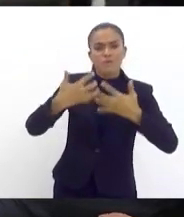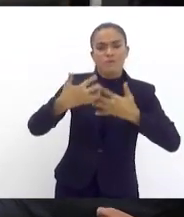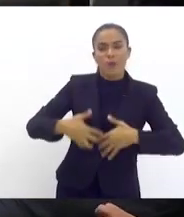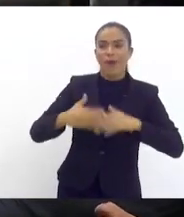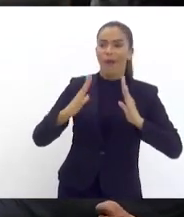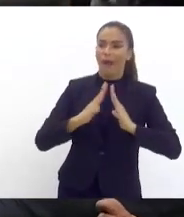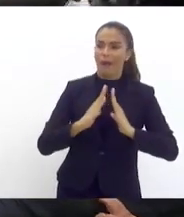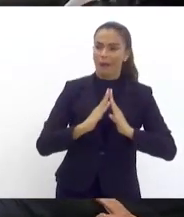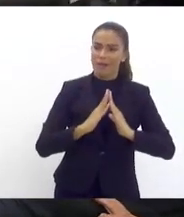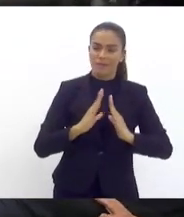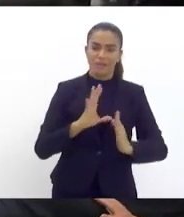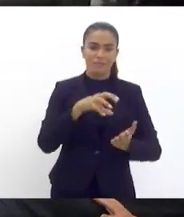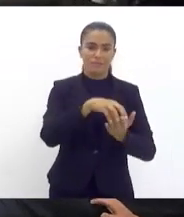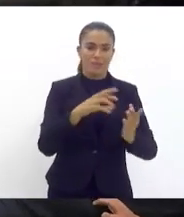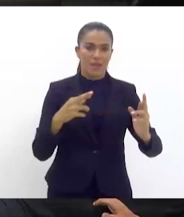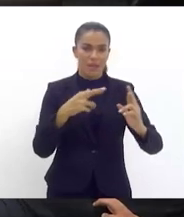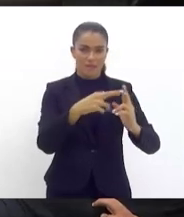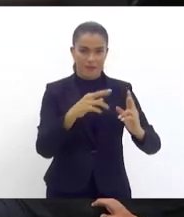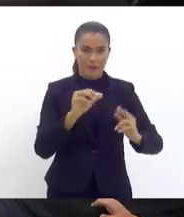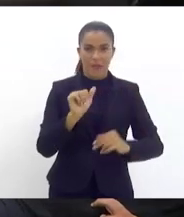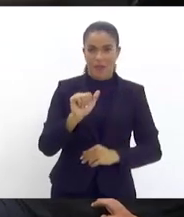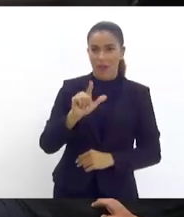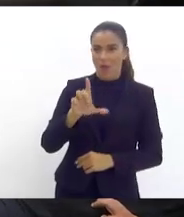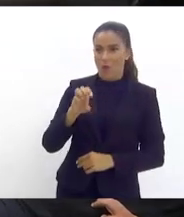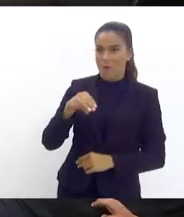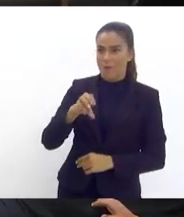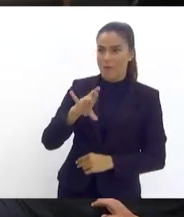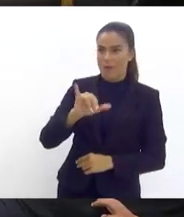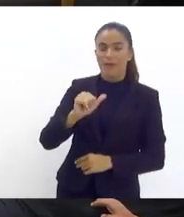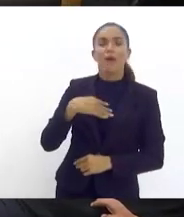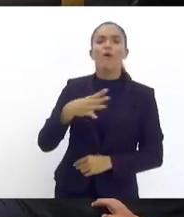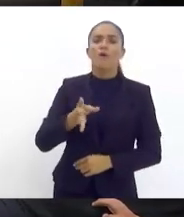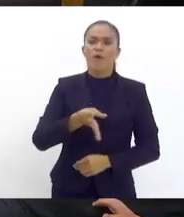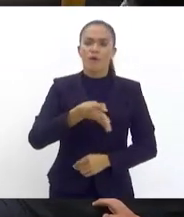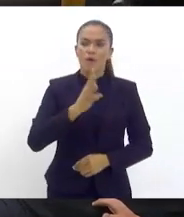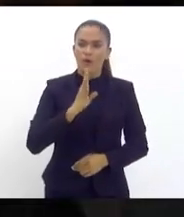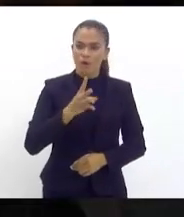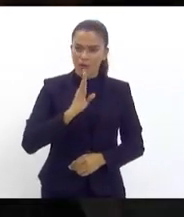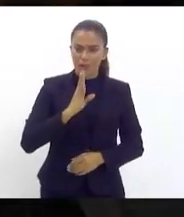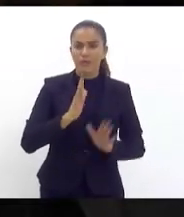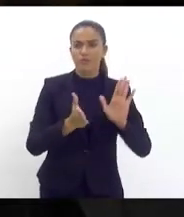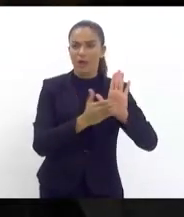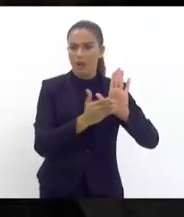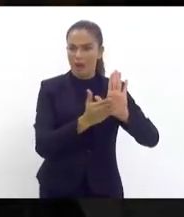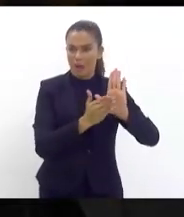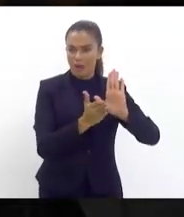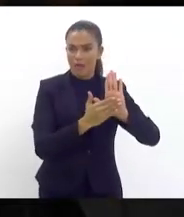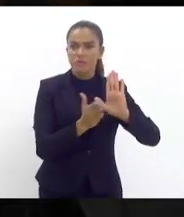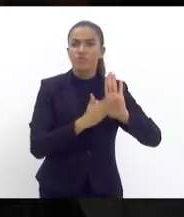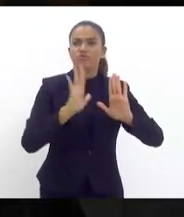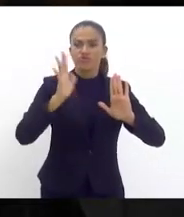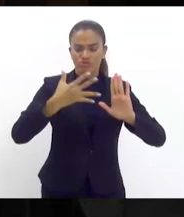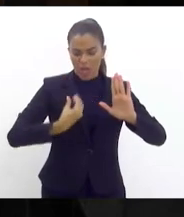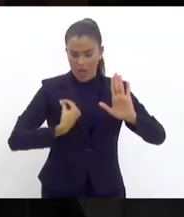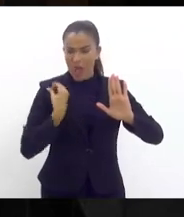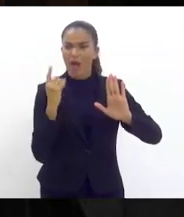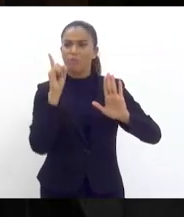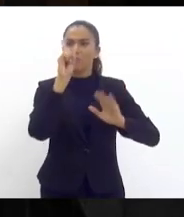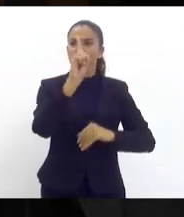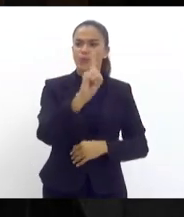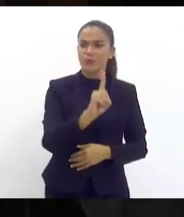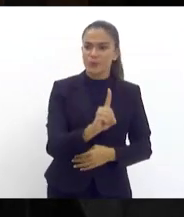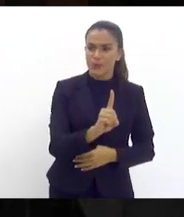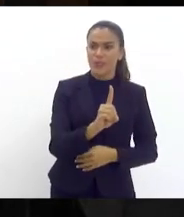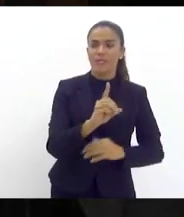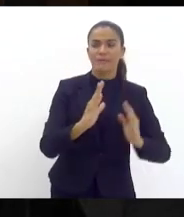a Casa de Referência da Mulher Almerim da Gama. Conheço a proposta, já estive lá no Centro de